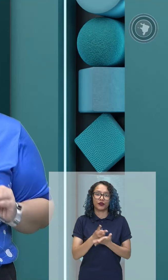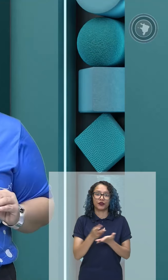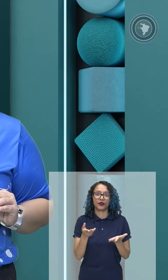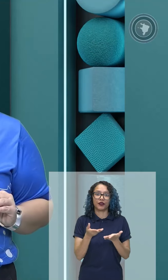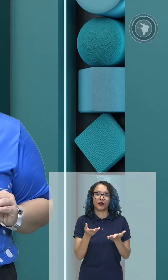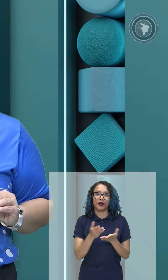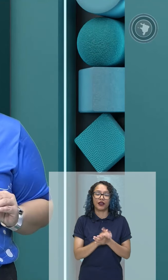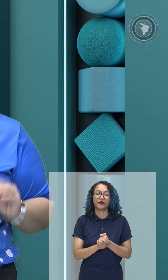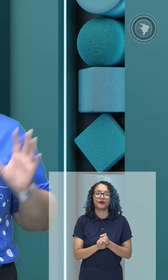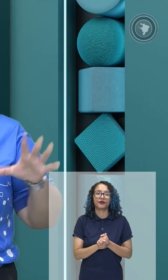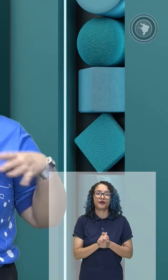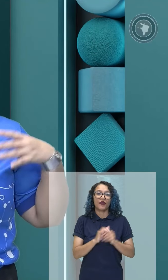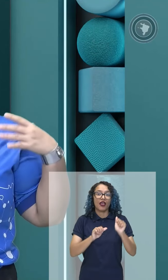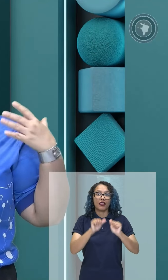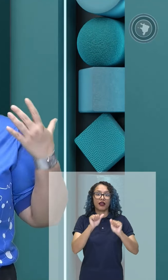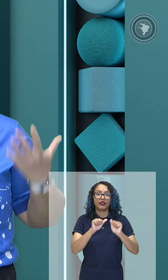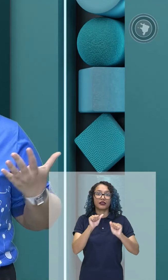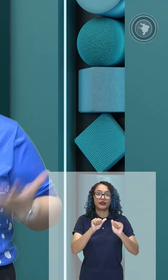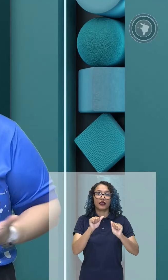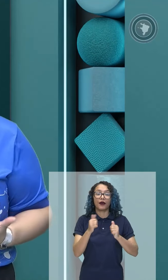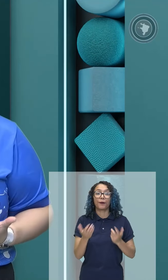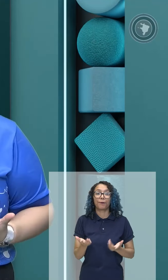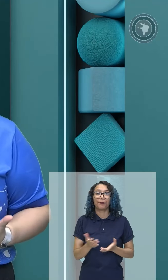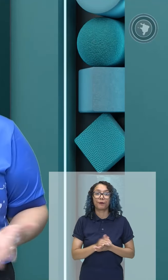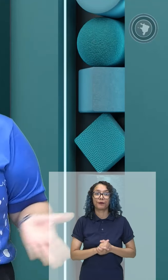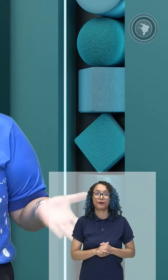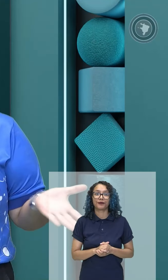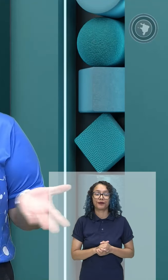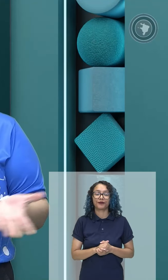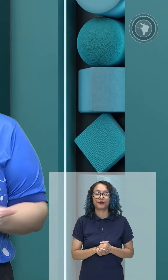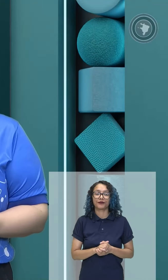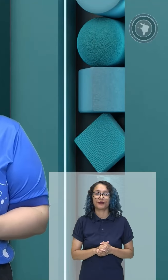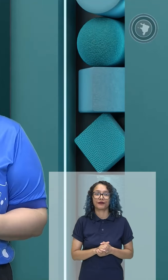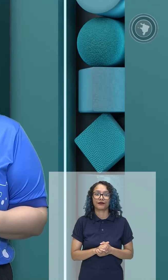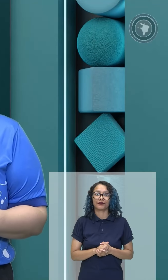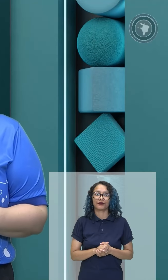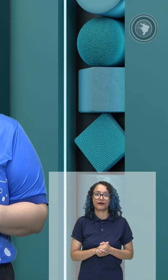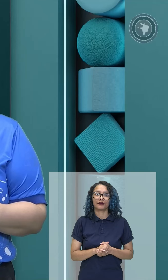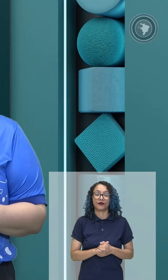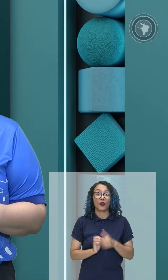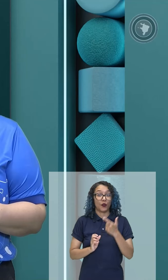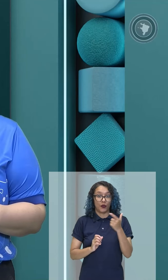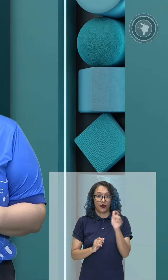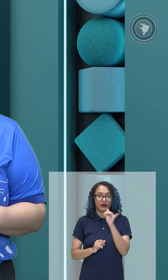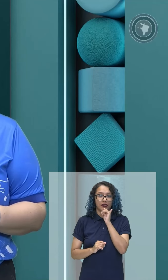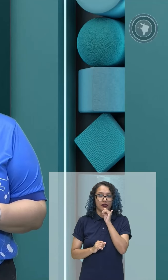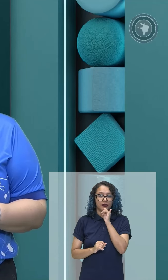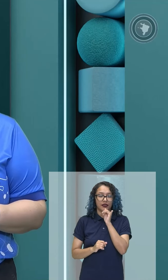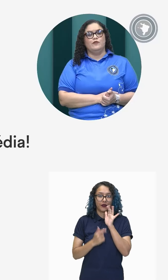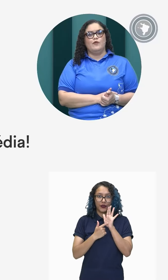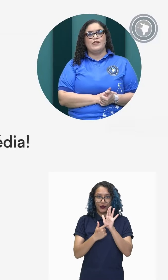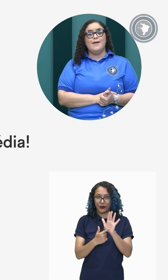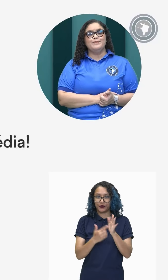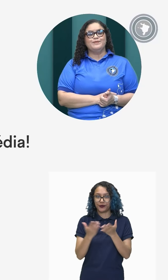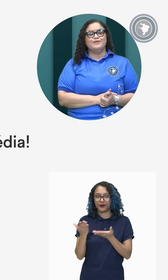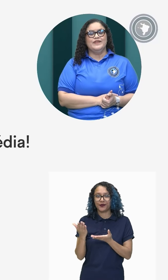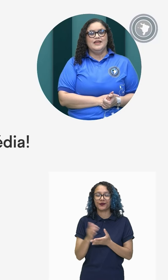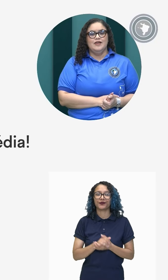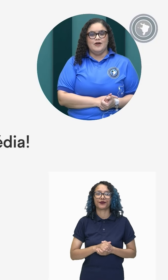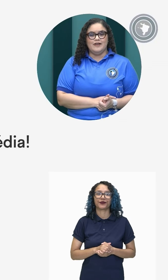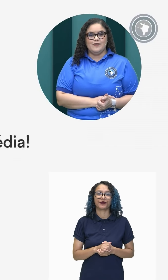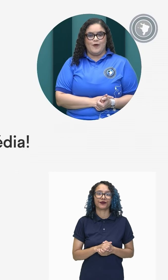agora analisarmos, né? Nós vamos analisar juntos aqui outro exemplo. Observem e acompanhem comigo. Vamos